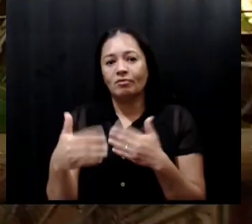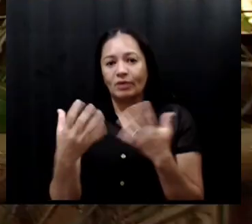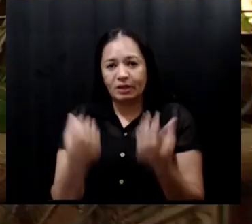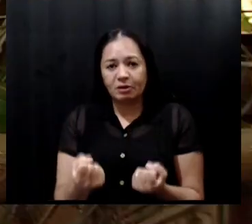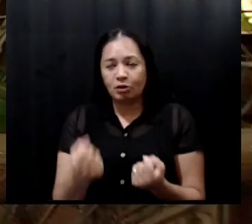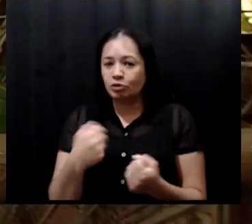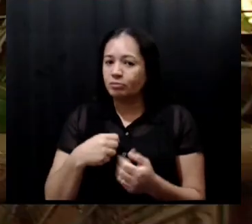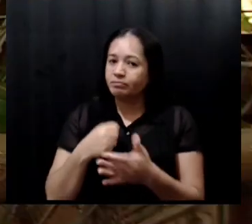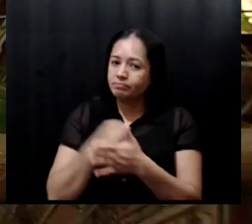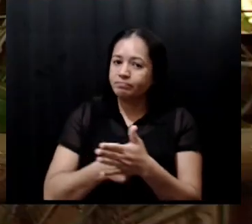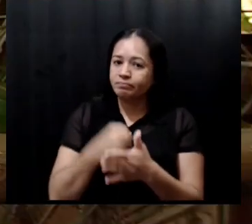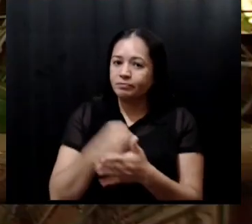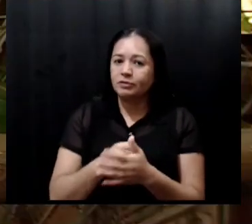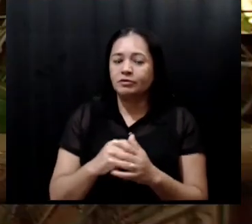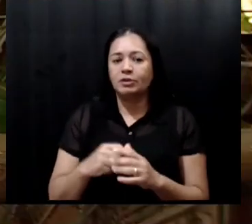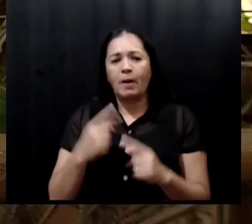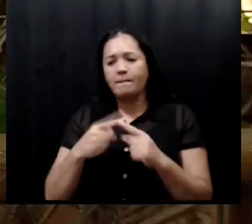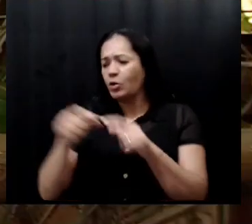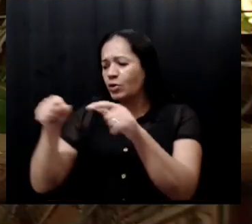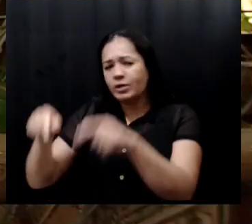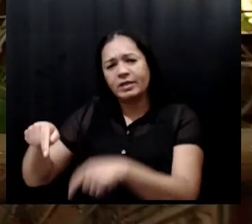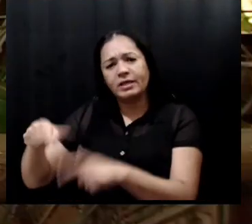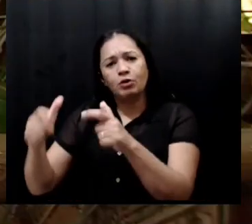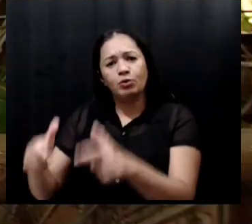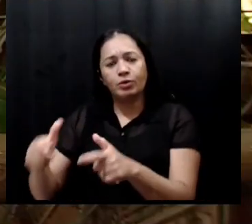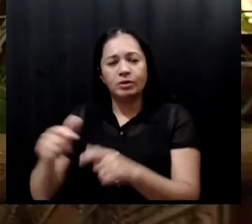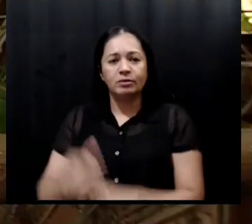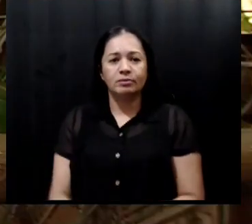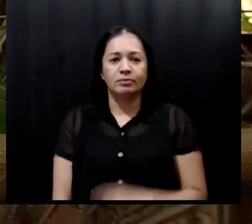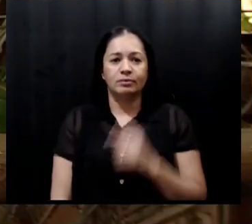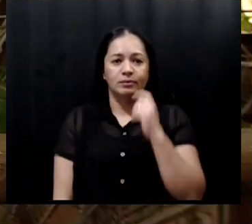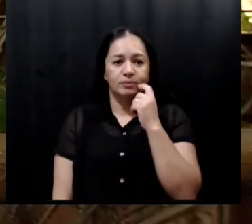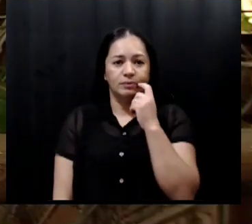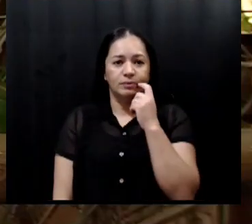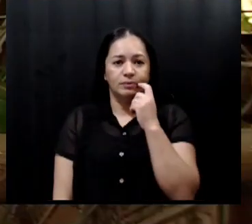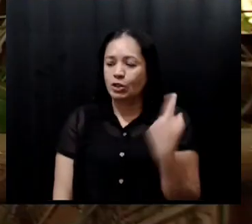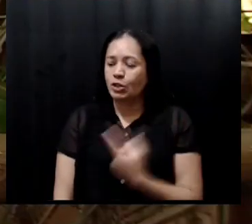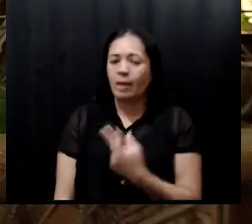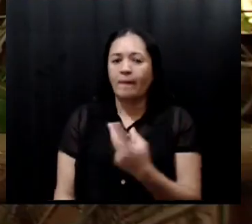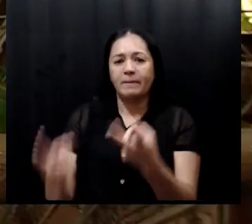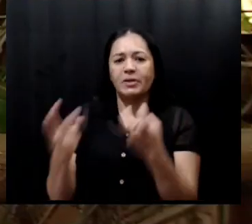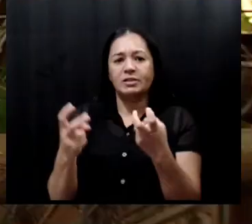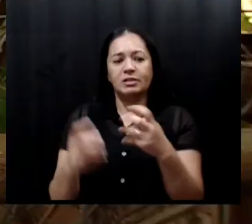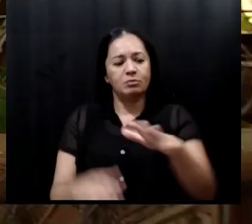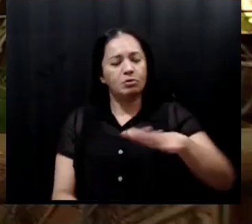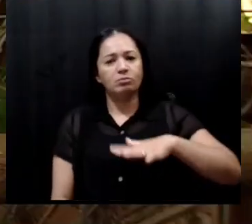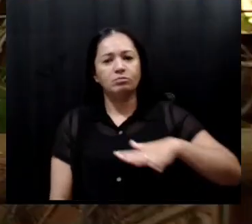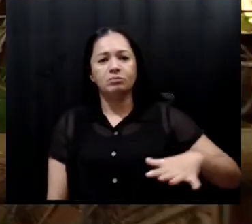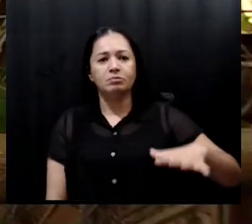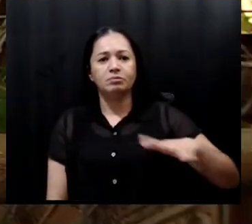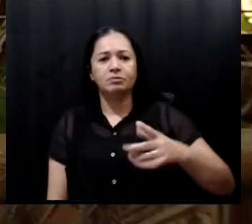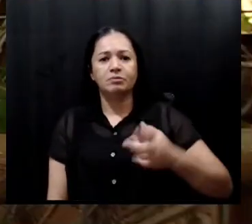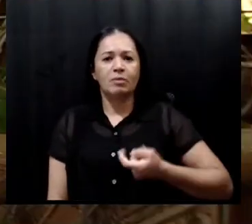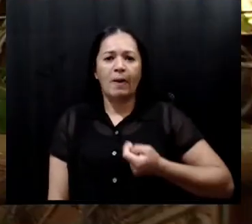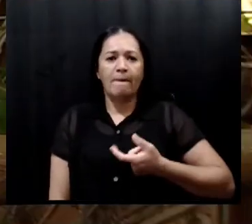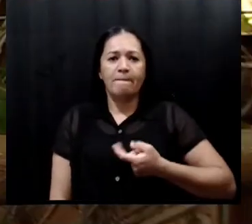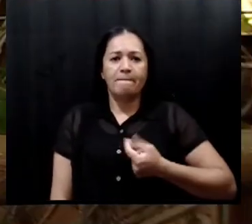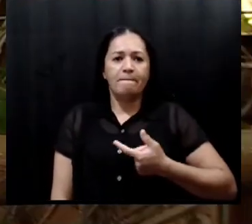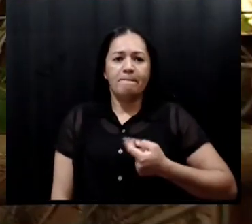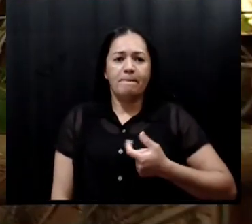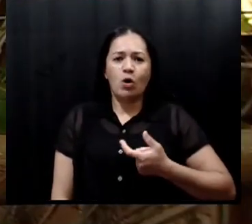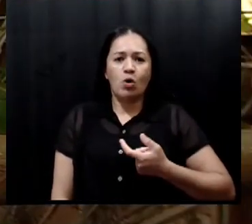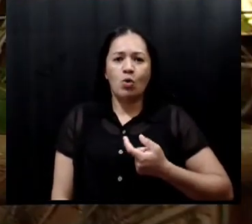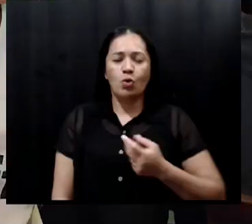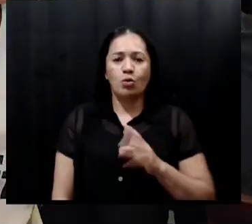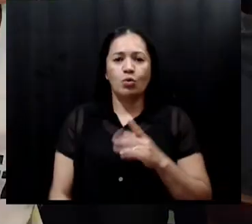escolheram esse ponto aqui? Aqui a gente via que essa região ela era pouco ela tinha pouco desse tipo de ambiente que